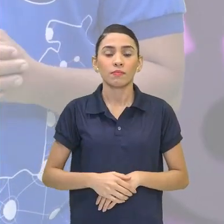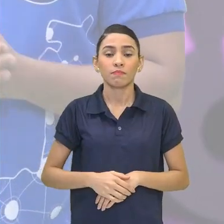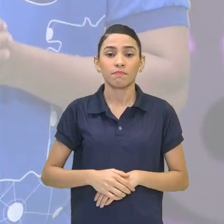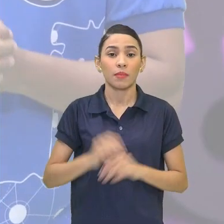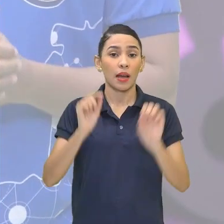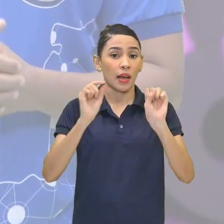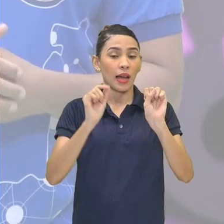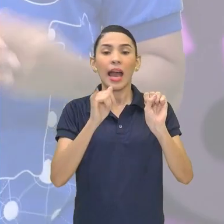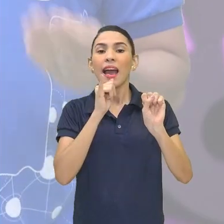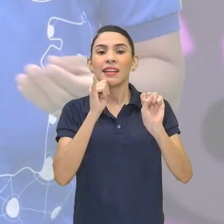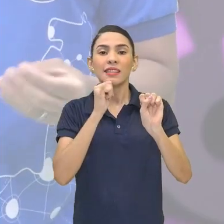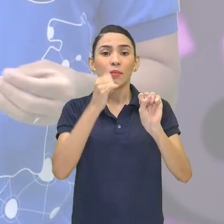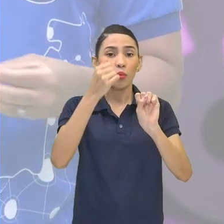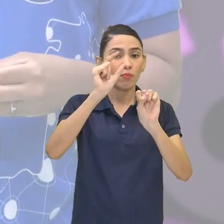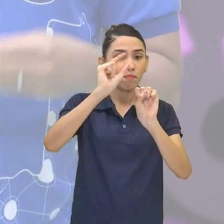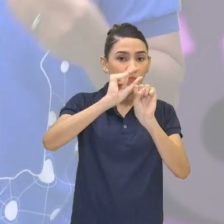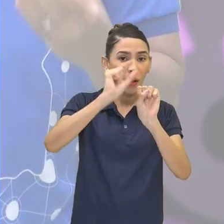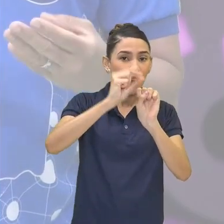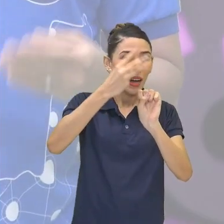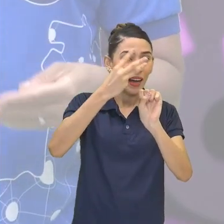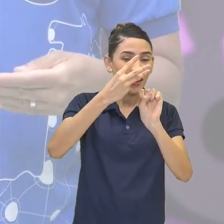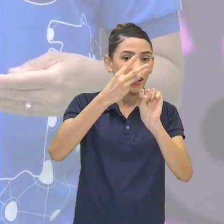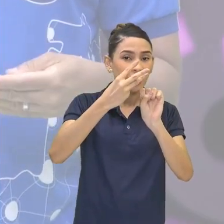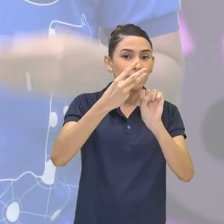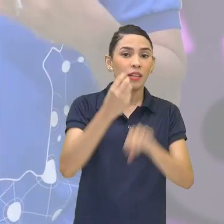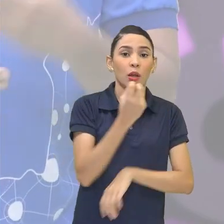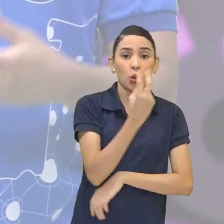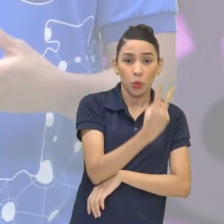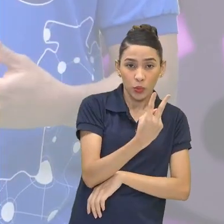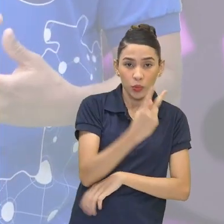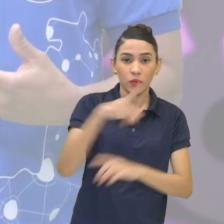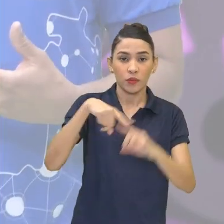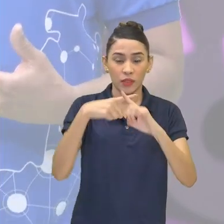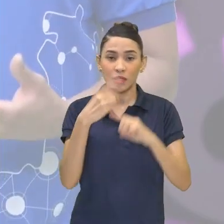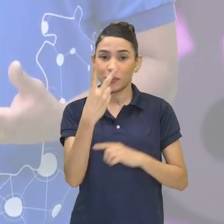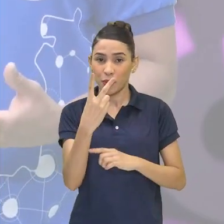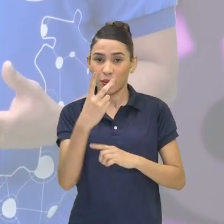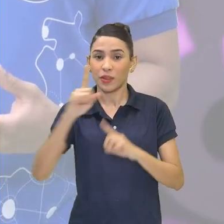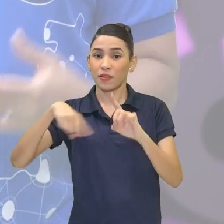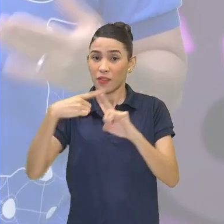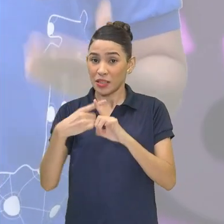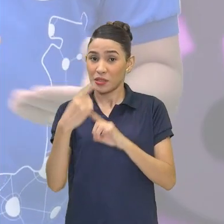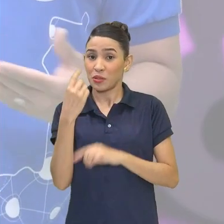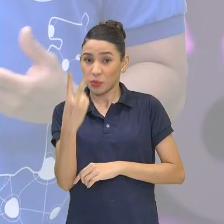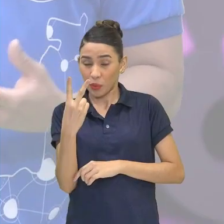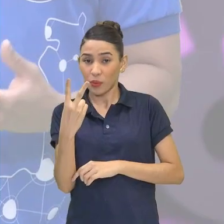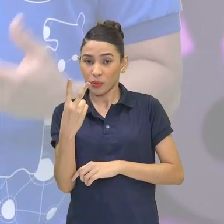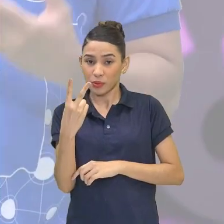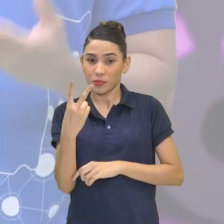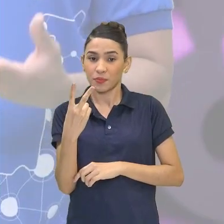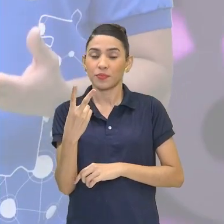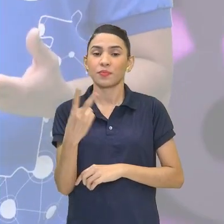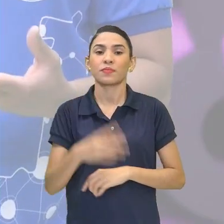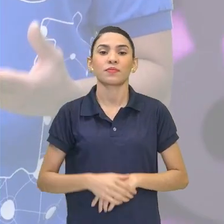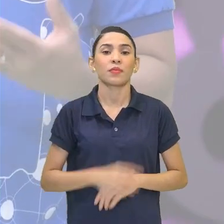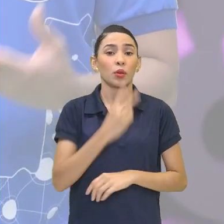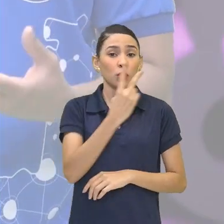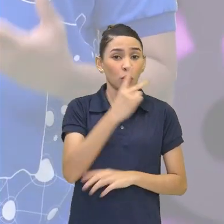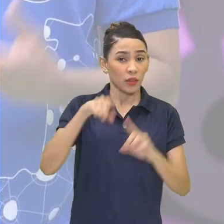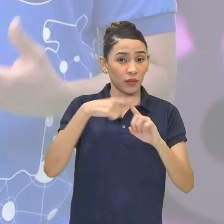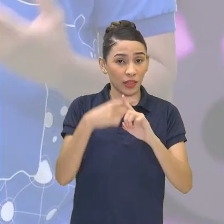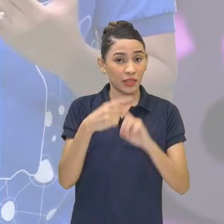em cima, o expoente. Nesse caso, eu vou multiplicar 2 vezes 2 vezes 2, 3 vezes. 2 vezes 2,